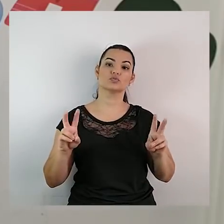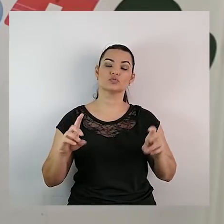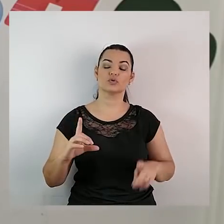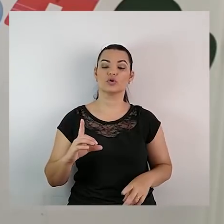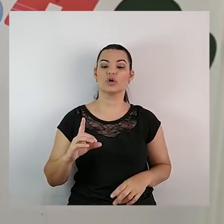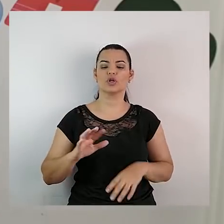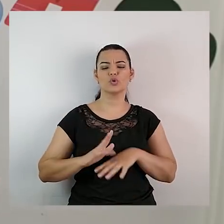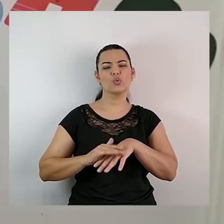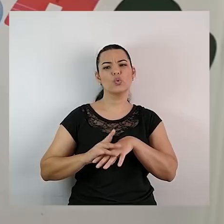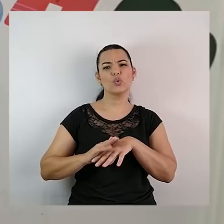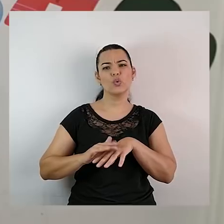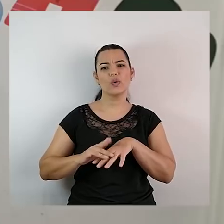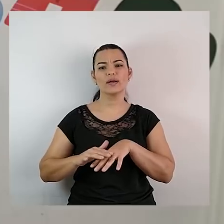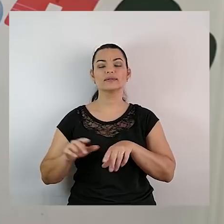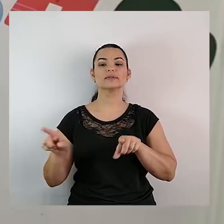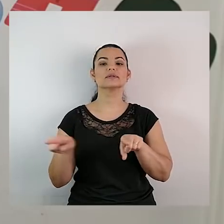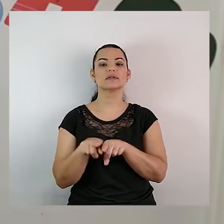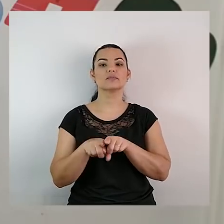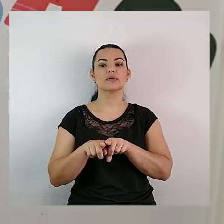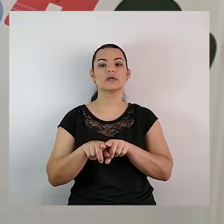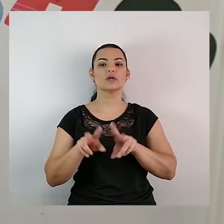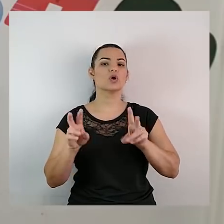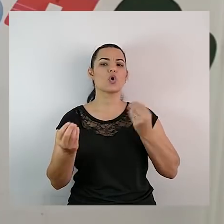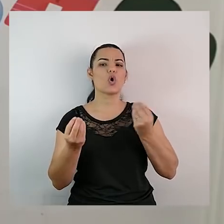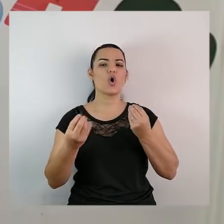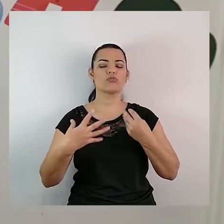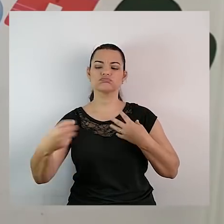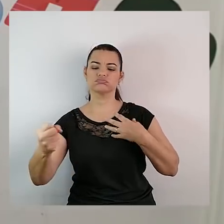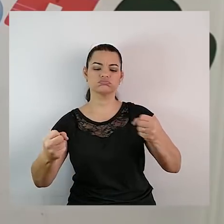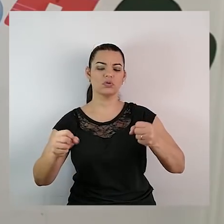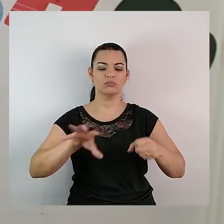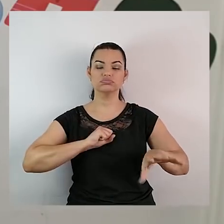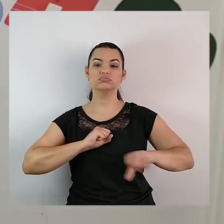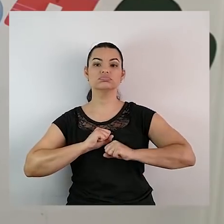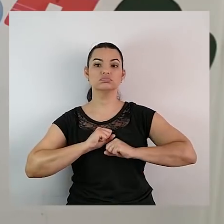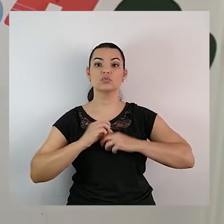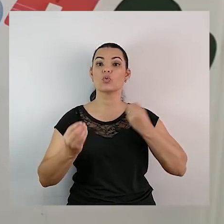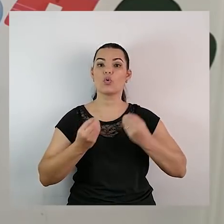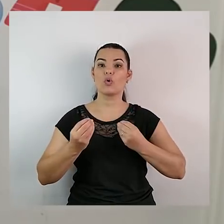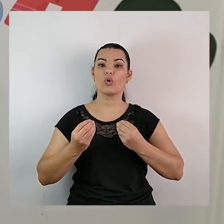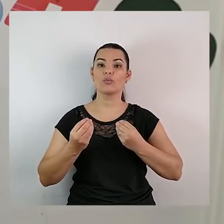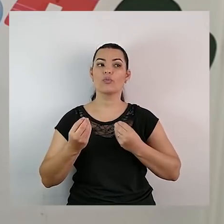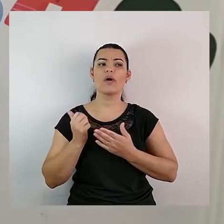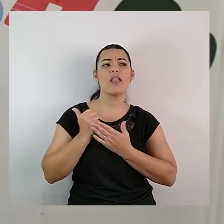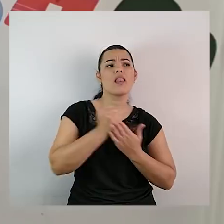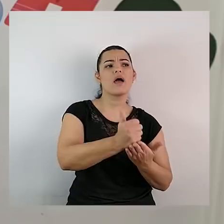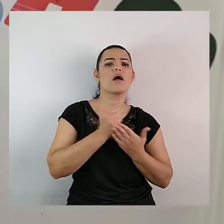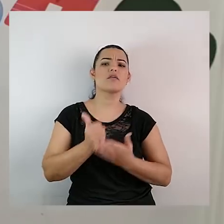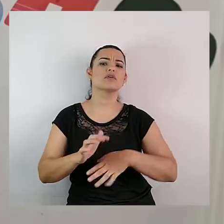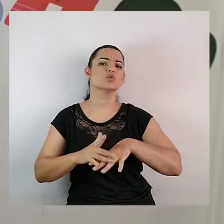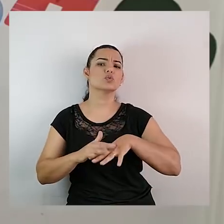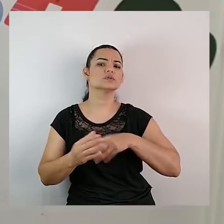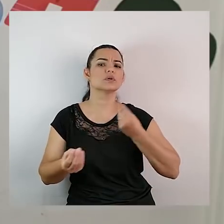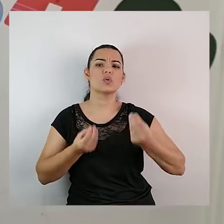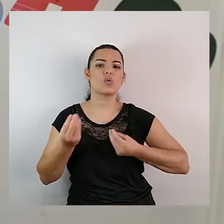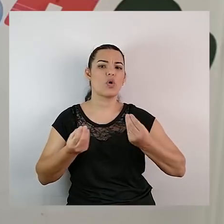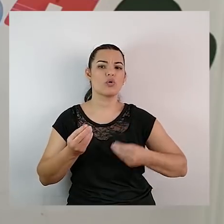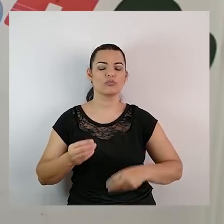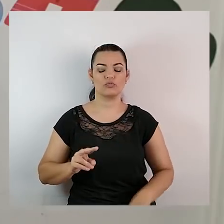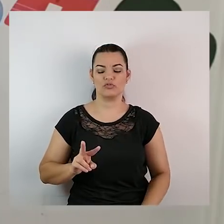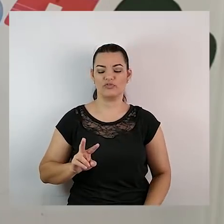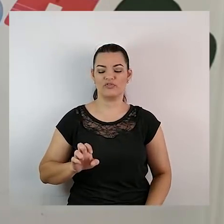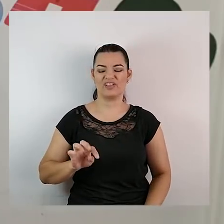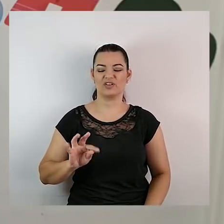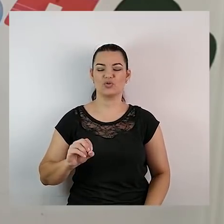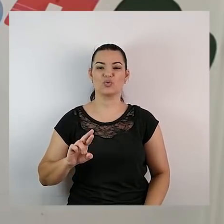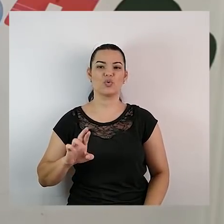sobre as questões de transmissão, os vetores dessas doenças. E para que vocês possam começar a